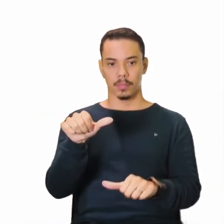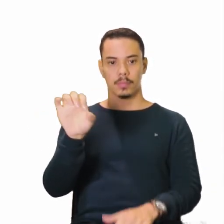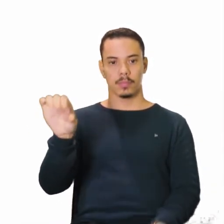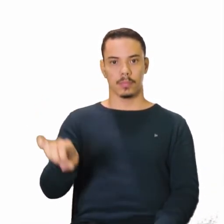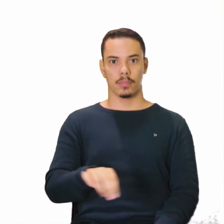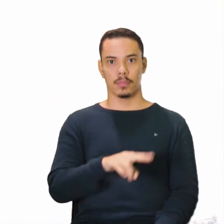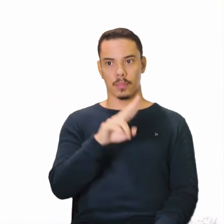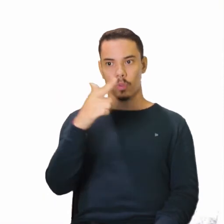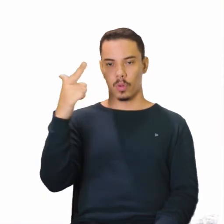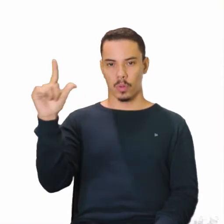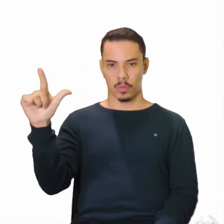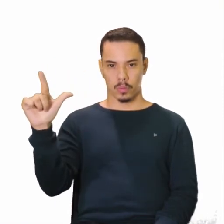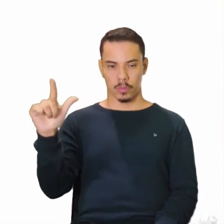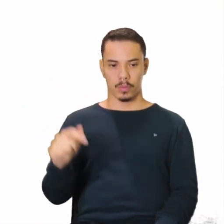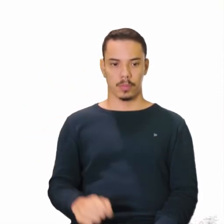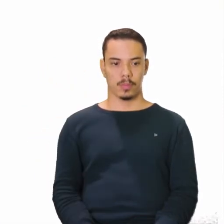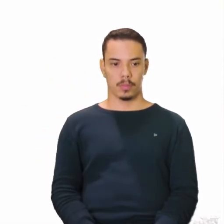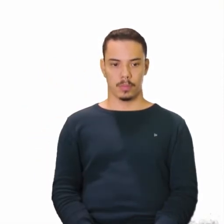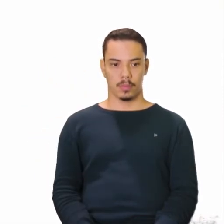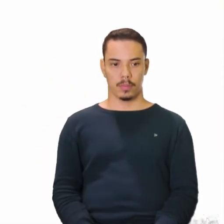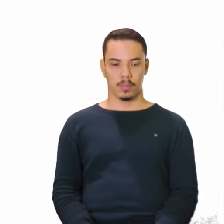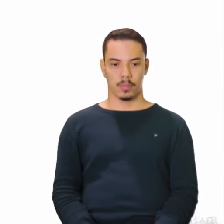ou outro substantivo.